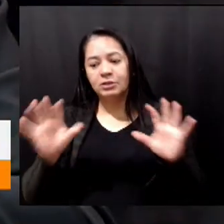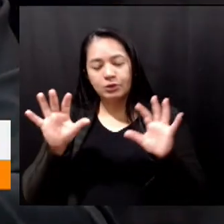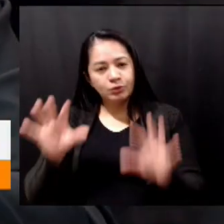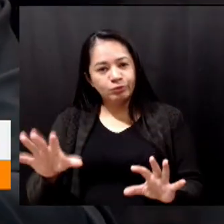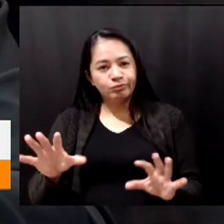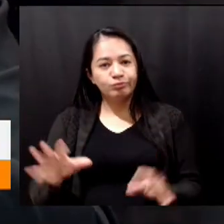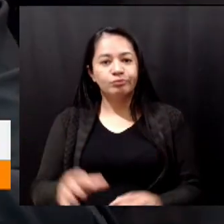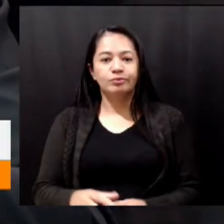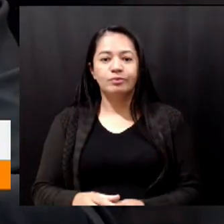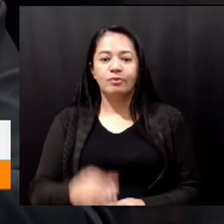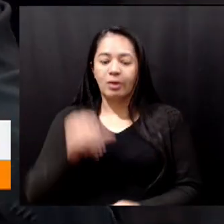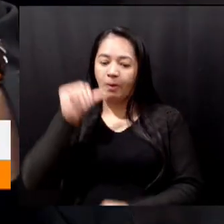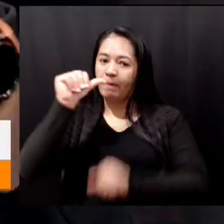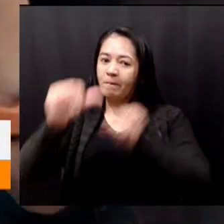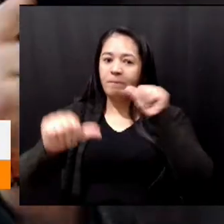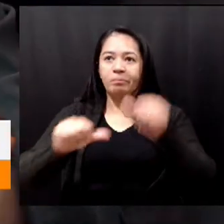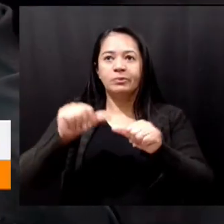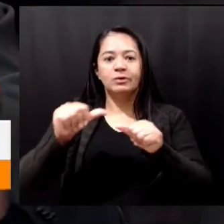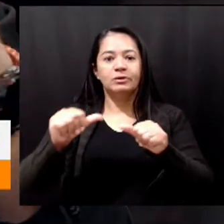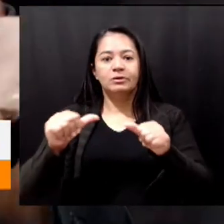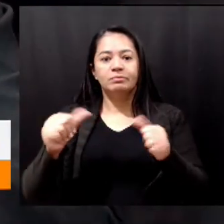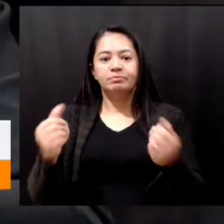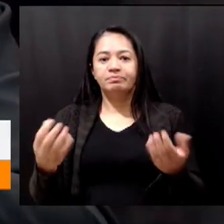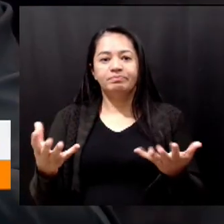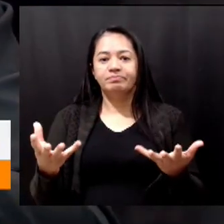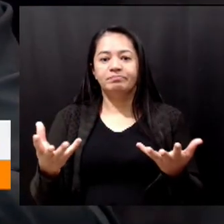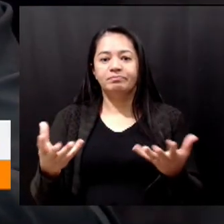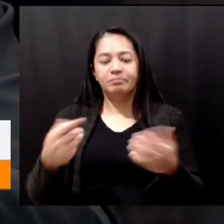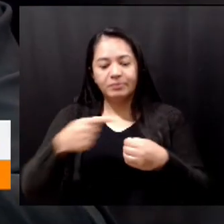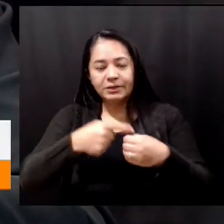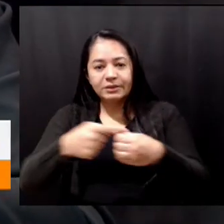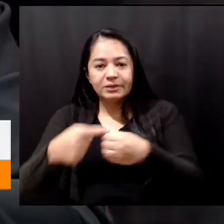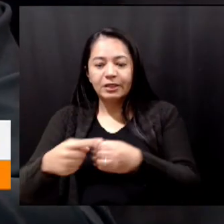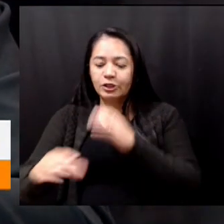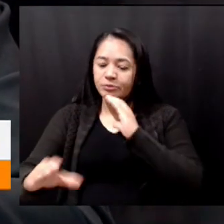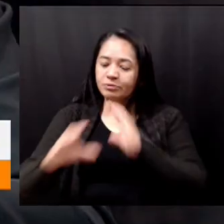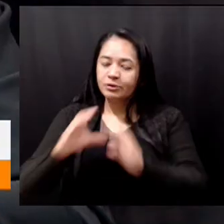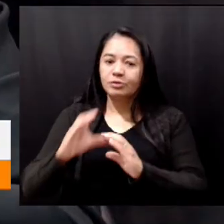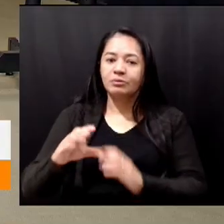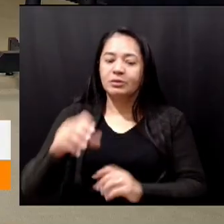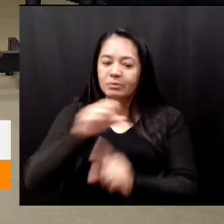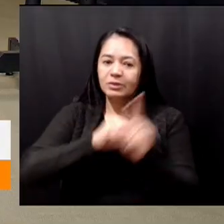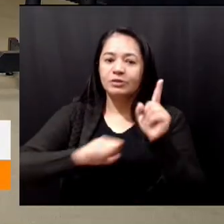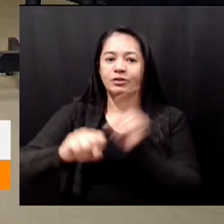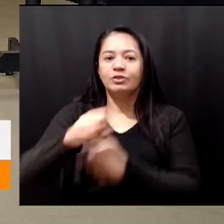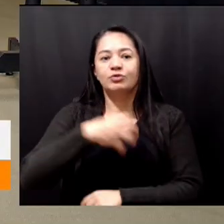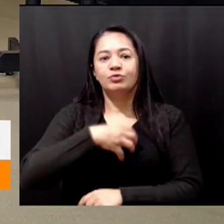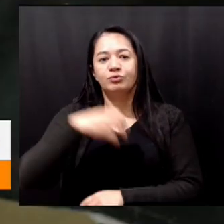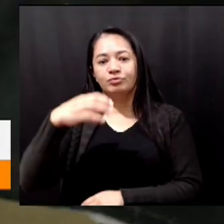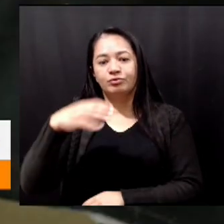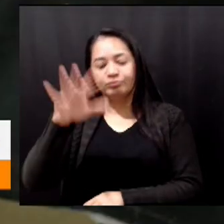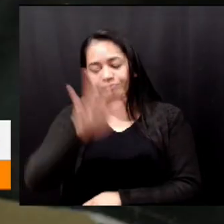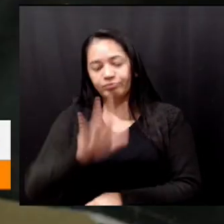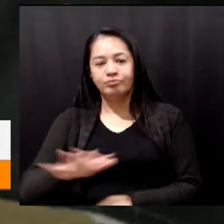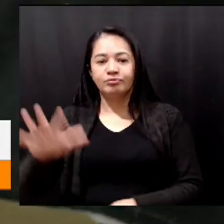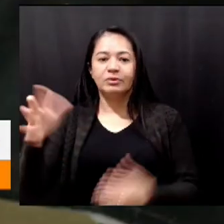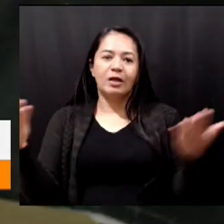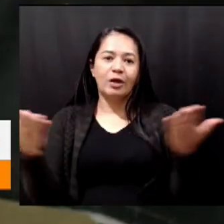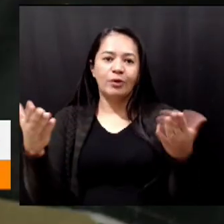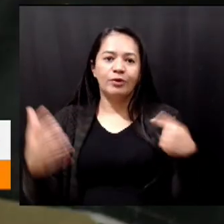de paradigmas para a cidade, para a comunidade, para a sociedade de uma forma geral. Maravilha. Agora, a gente falando aqui, né,